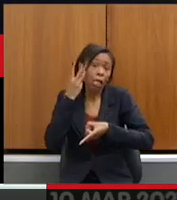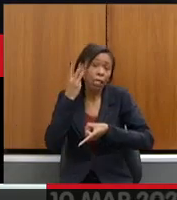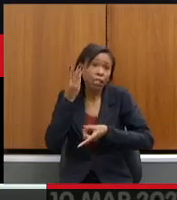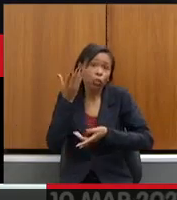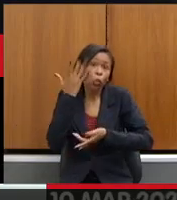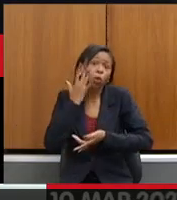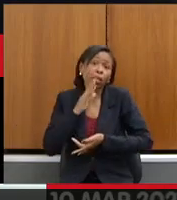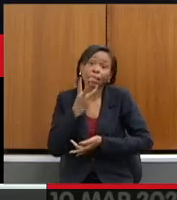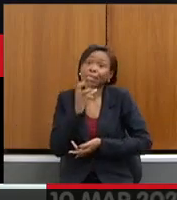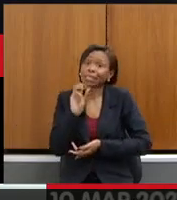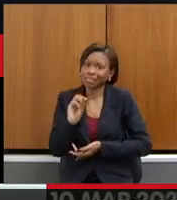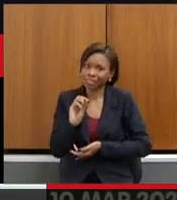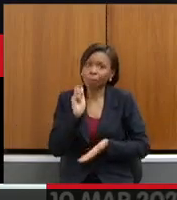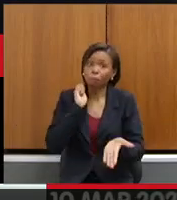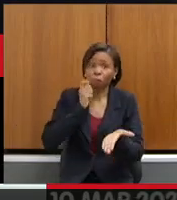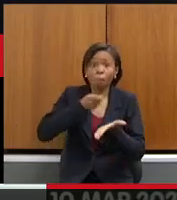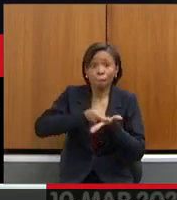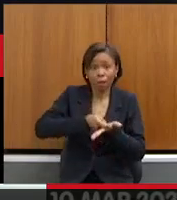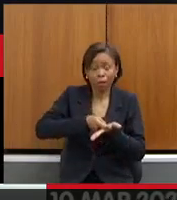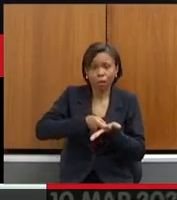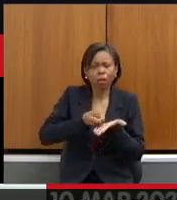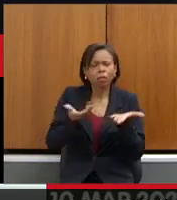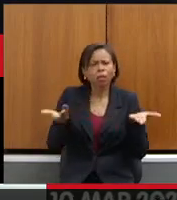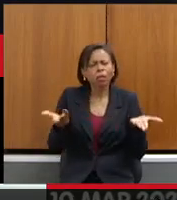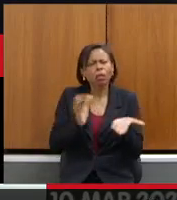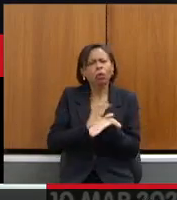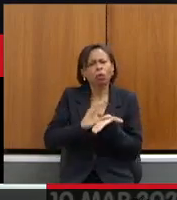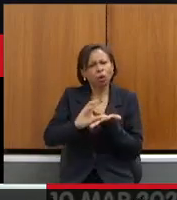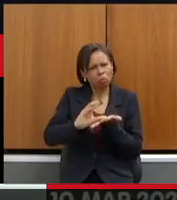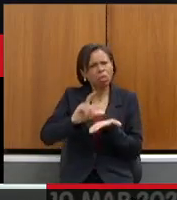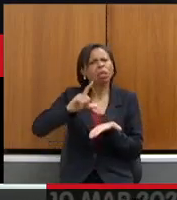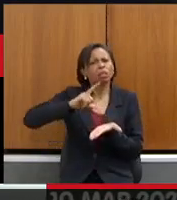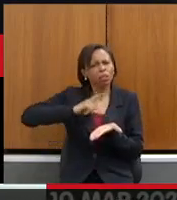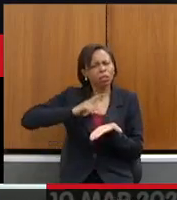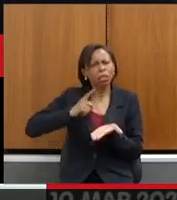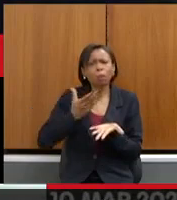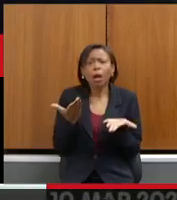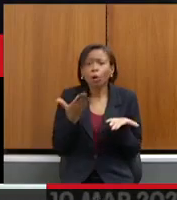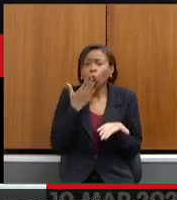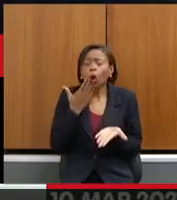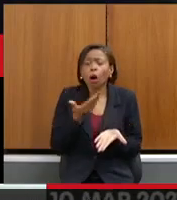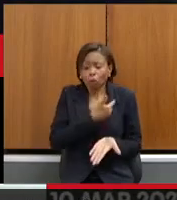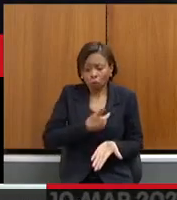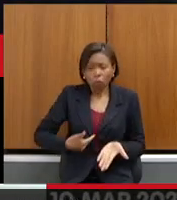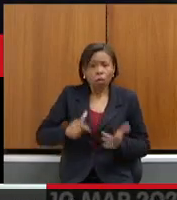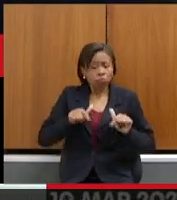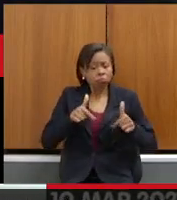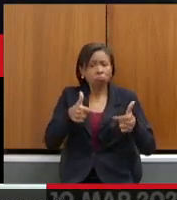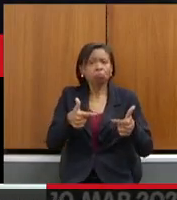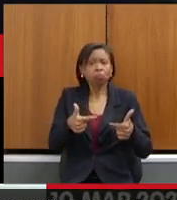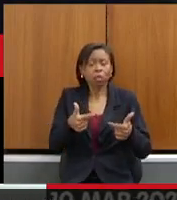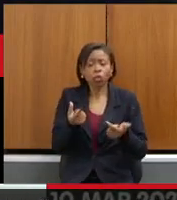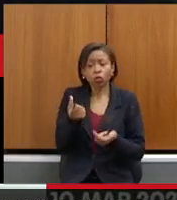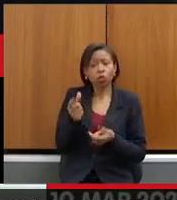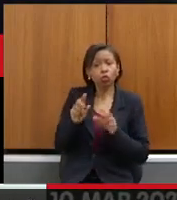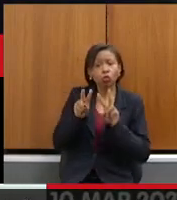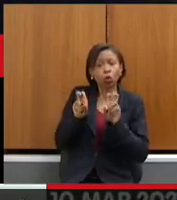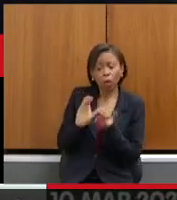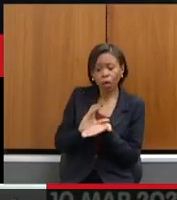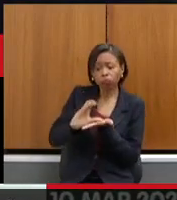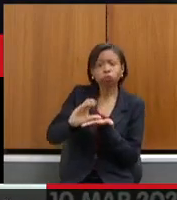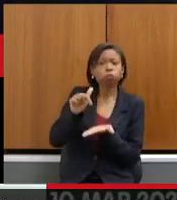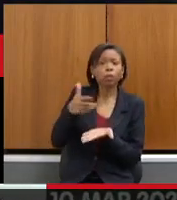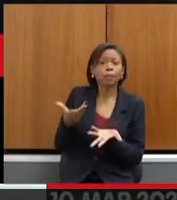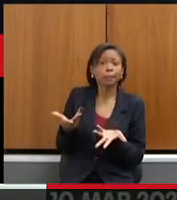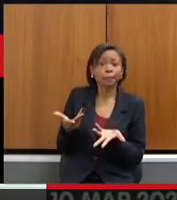ou seja recursos disponíveis teria qualquer ação que o Governo está fazendo com relação a esse montante de recursos e com relação